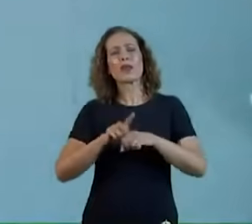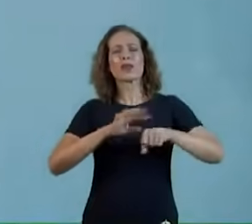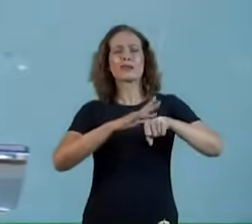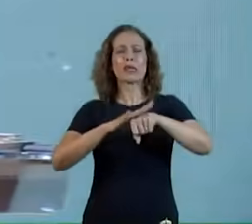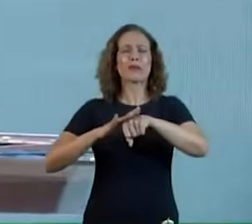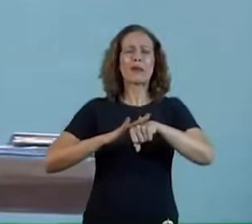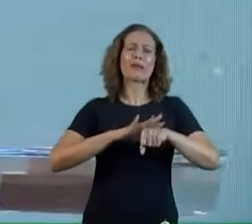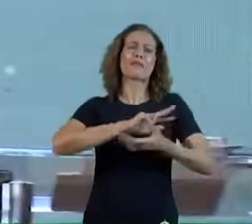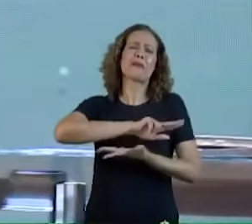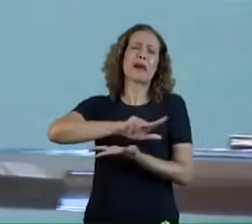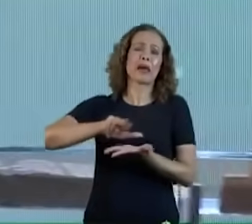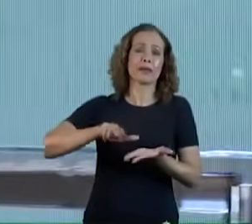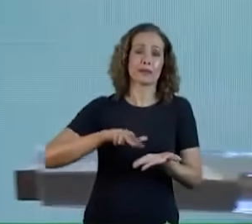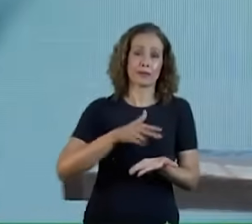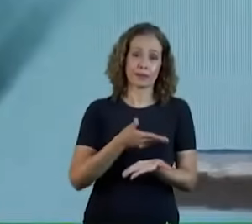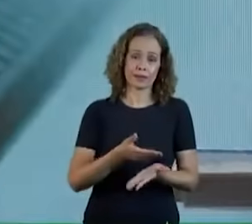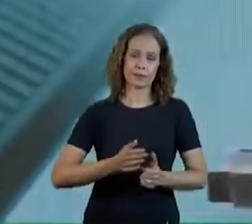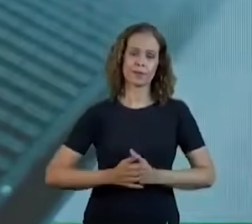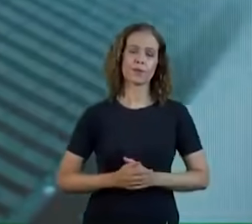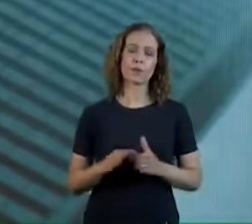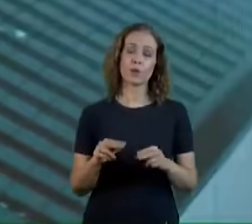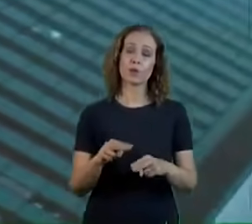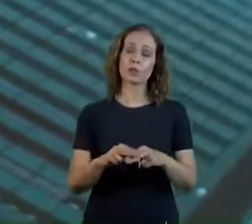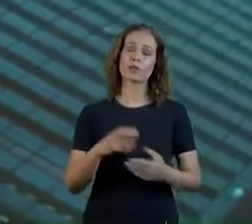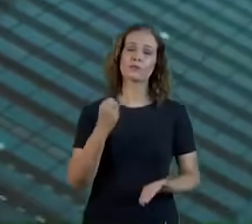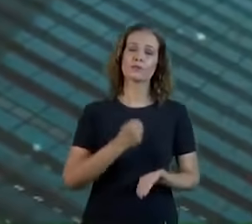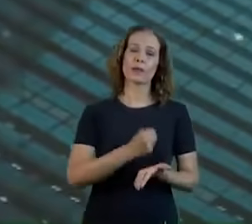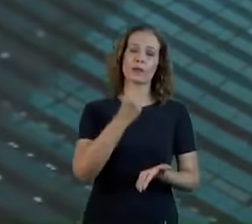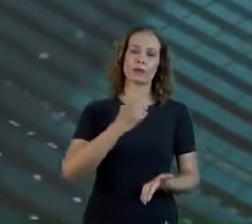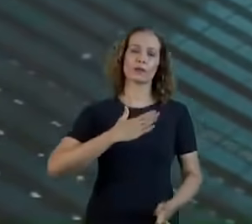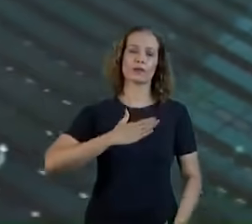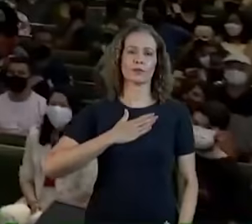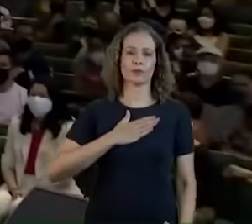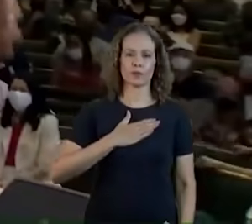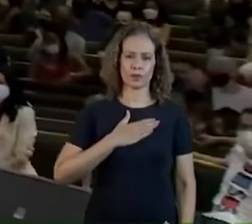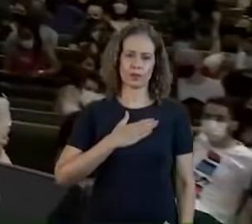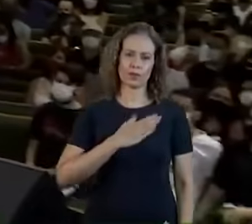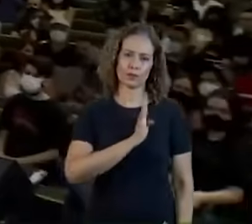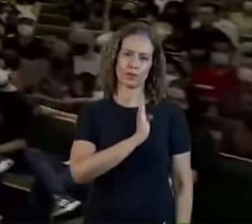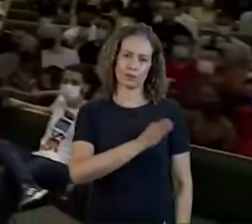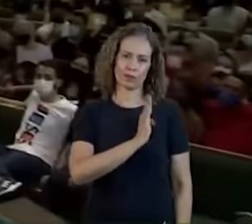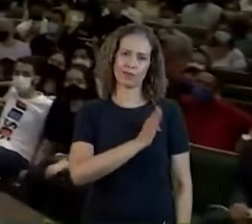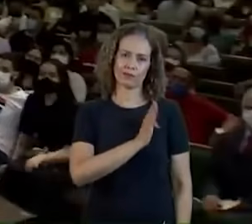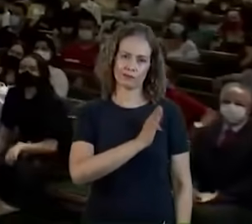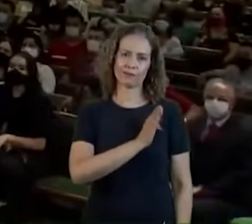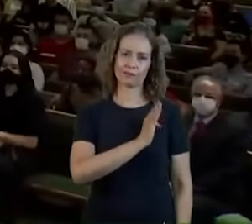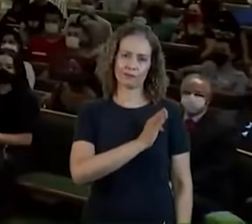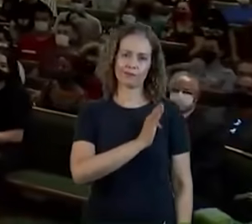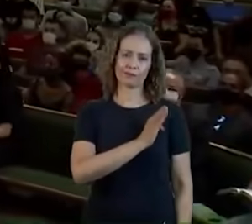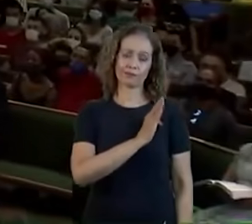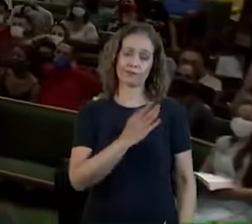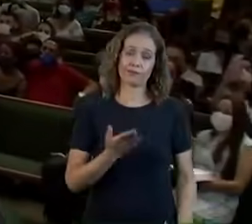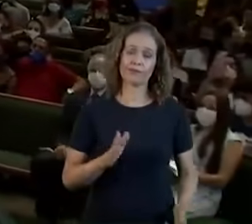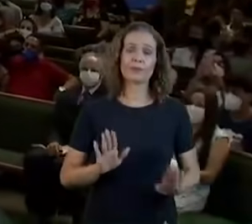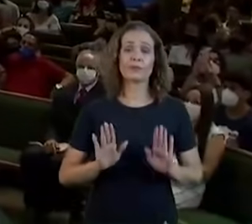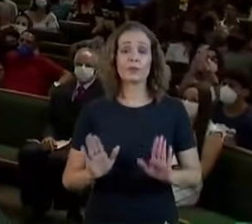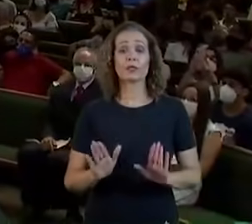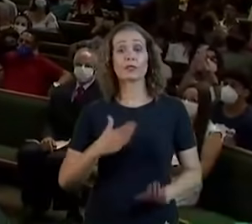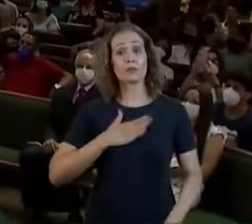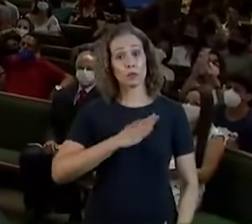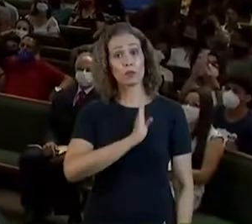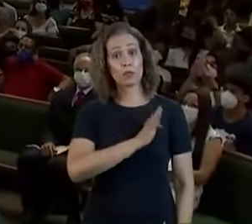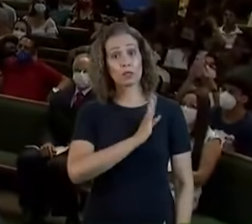tido. Deixou uma marca no meu coração. Só que o meu coração é